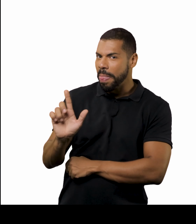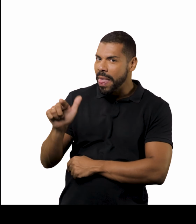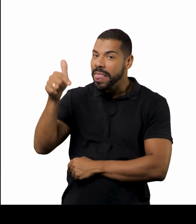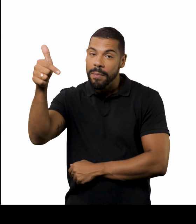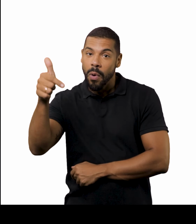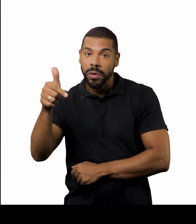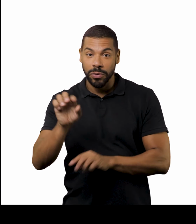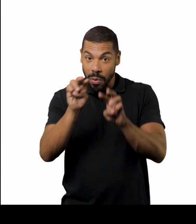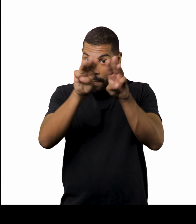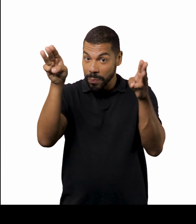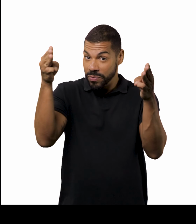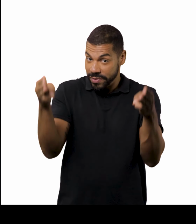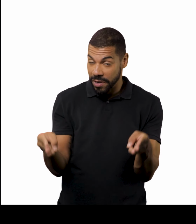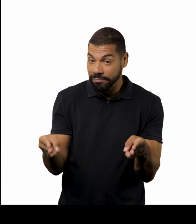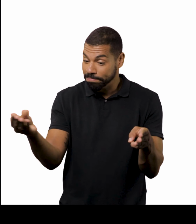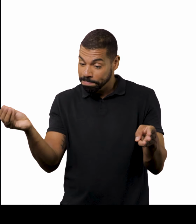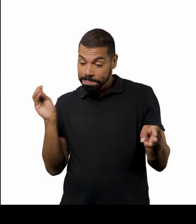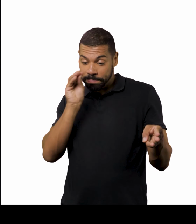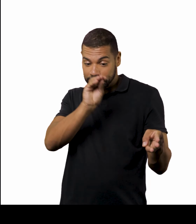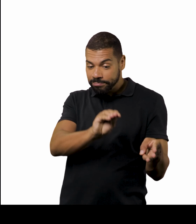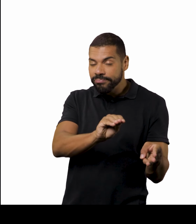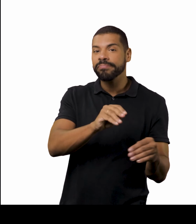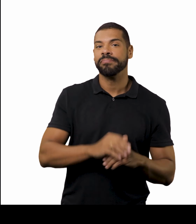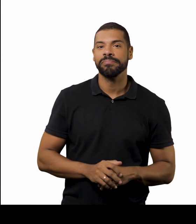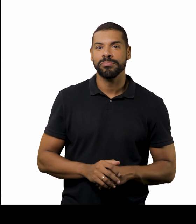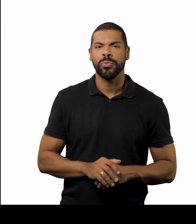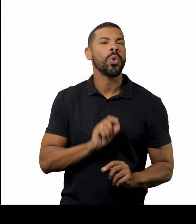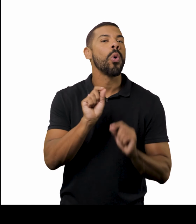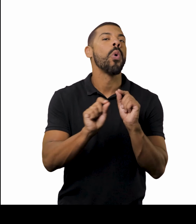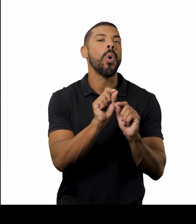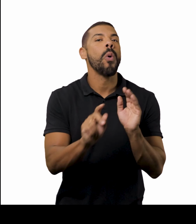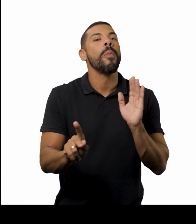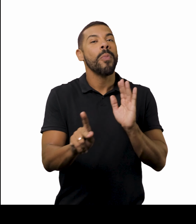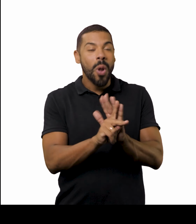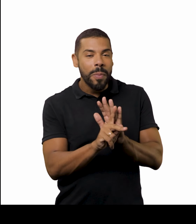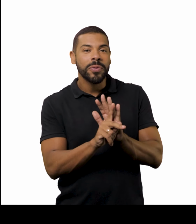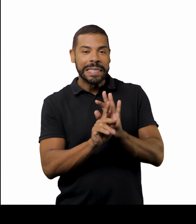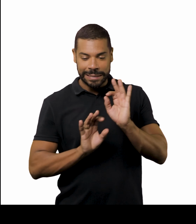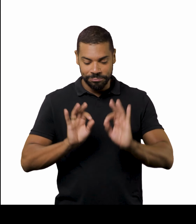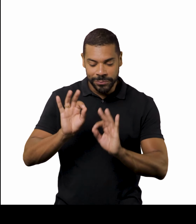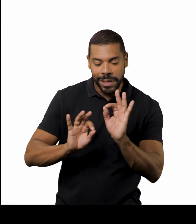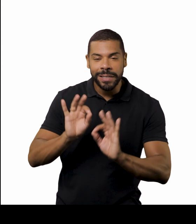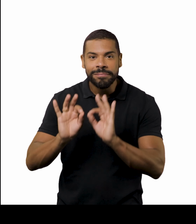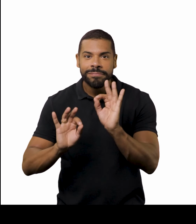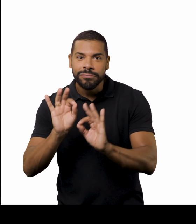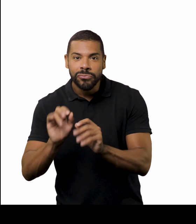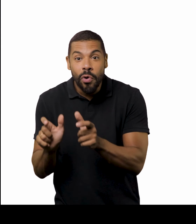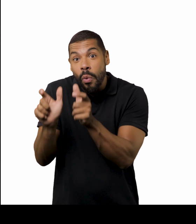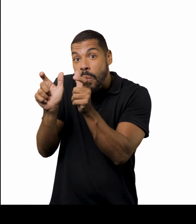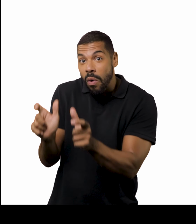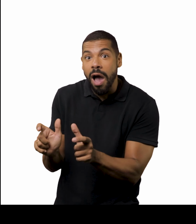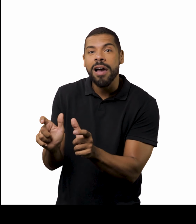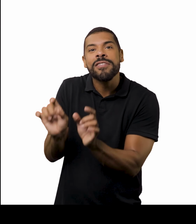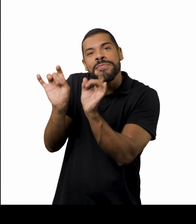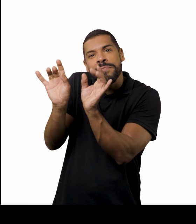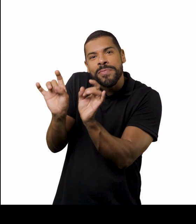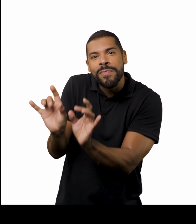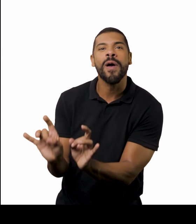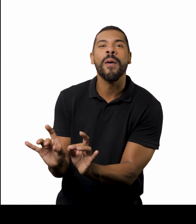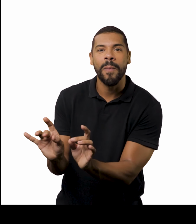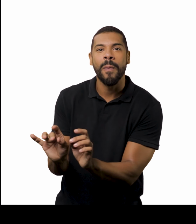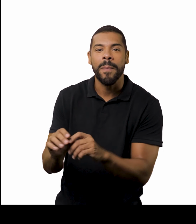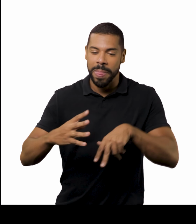para um acervo de museu. Então eu acho que o caráter especial do projeto se configura justamente nesse lugar de tensionamento entre